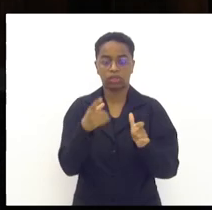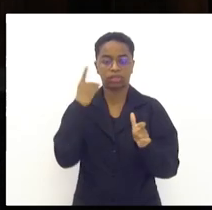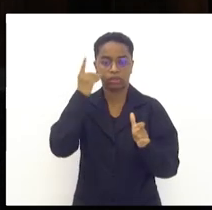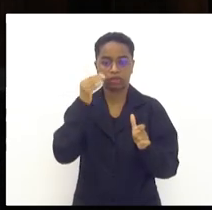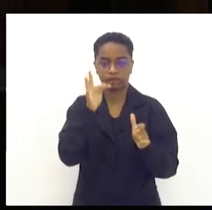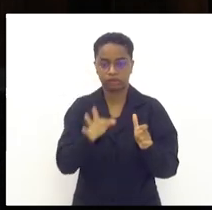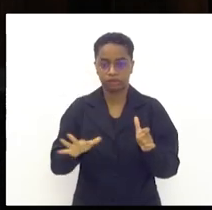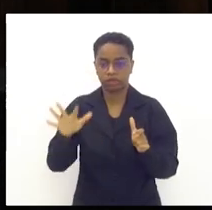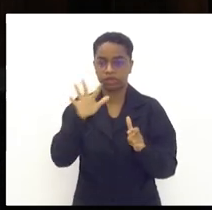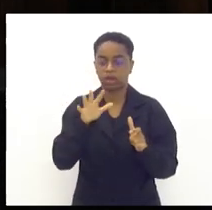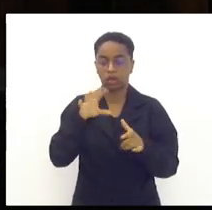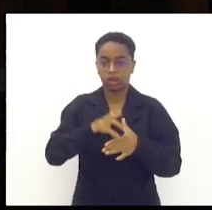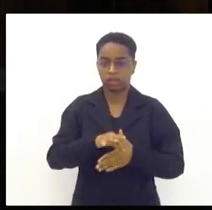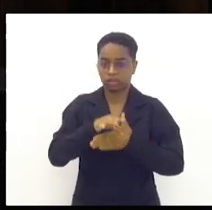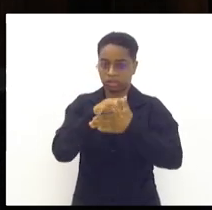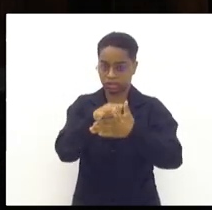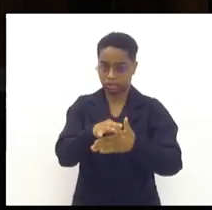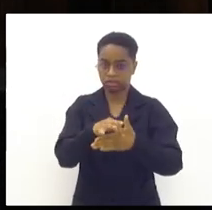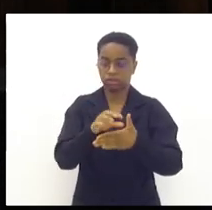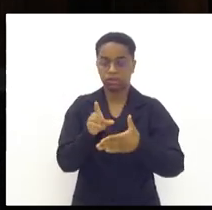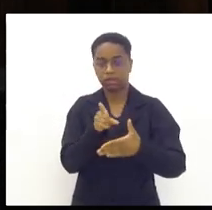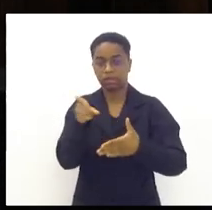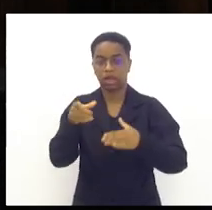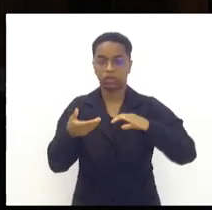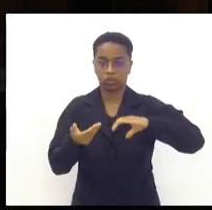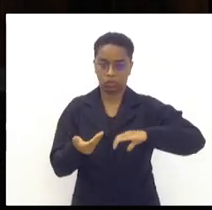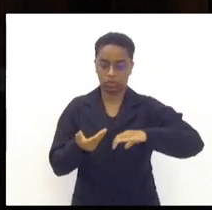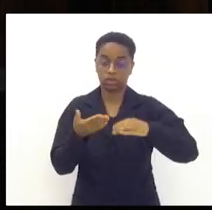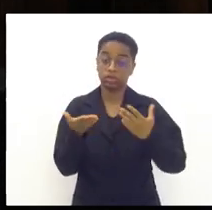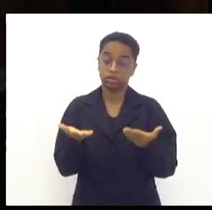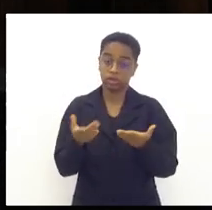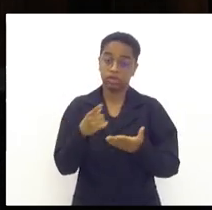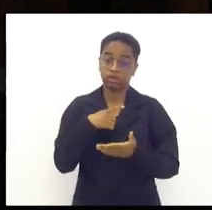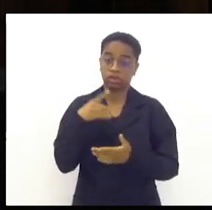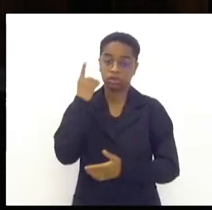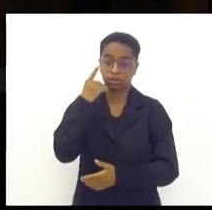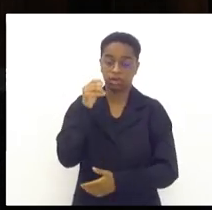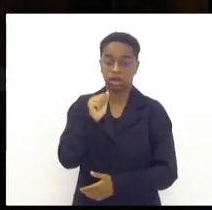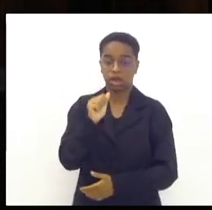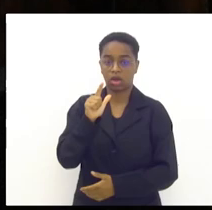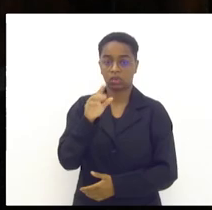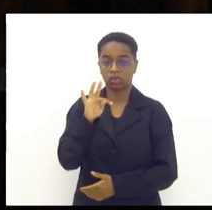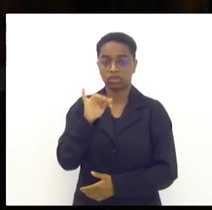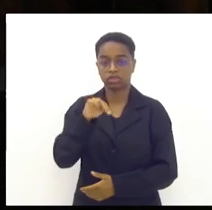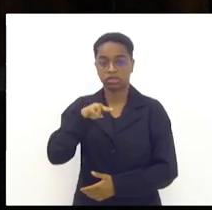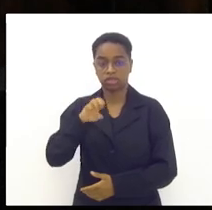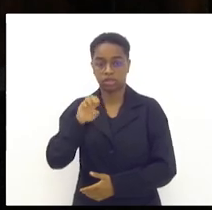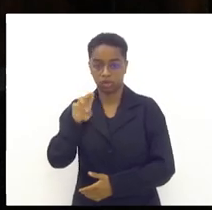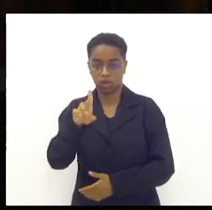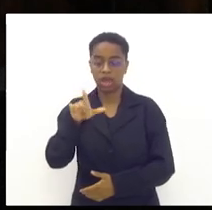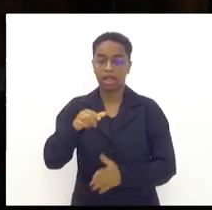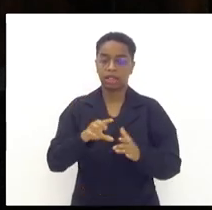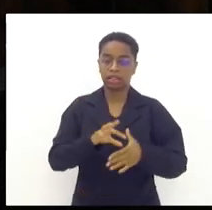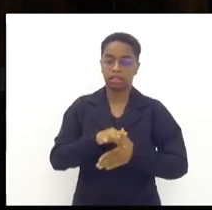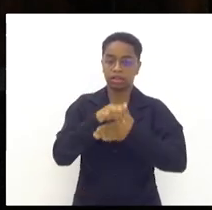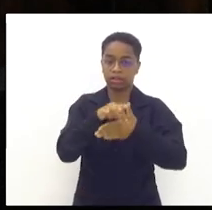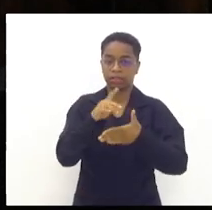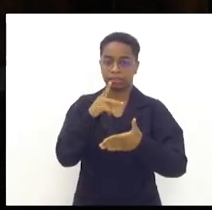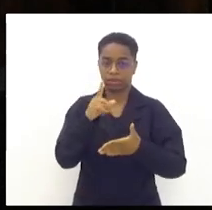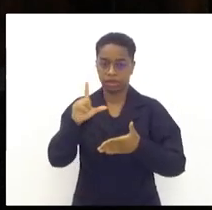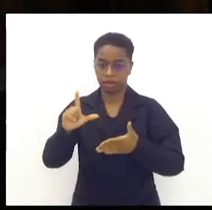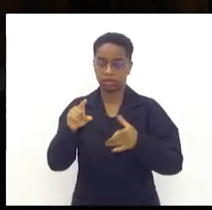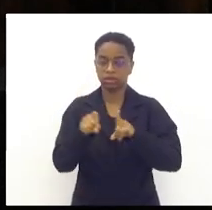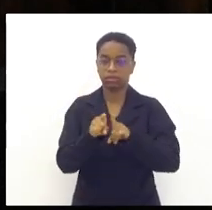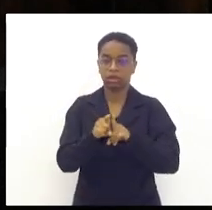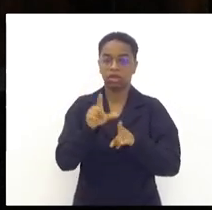em lideranças de bancada no Congresso Nacional. Nós temos o deputado Altineu na liderança do PL, o deputado Luizinho